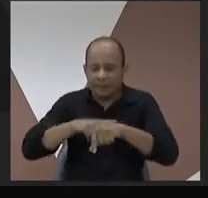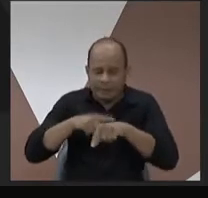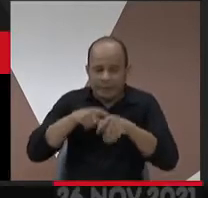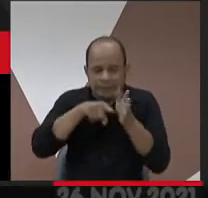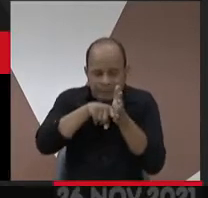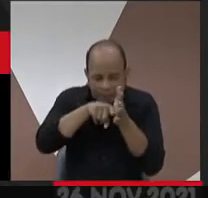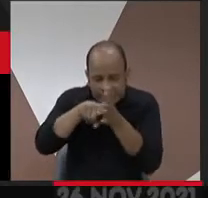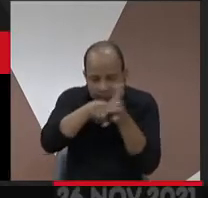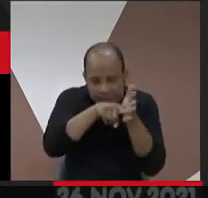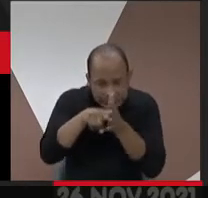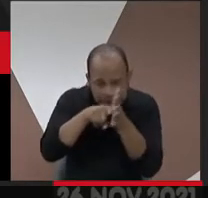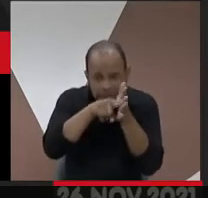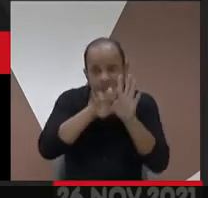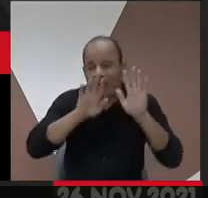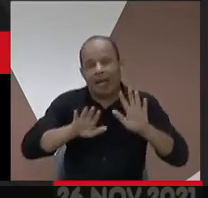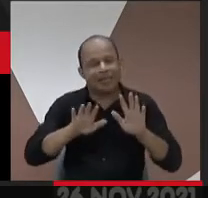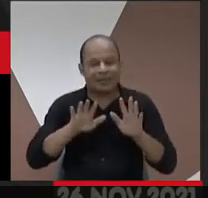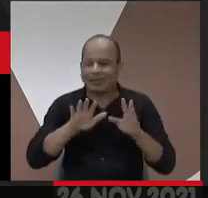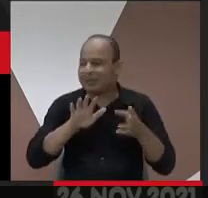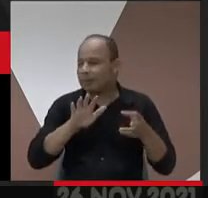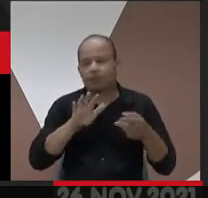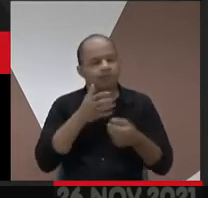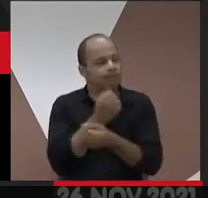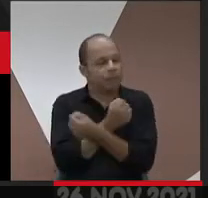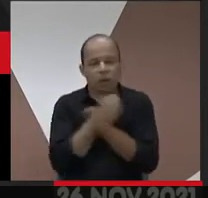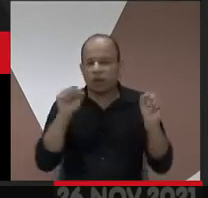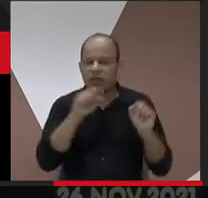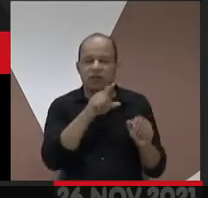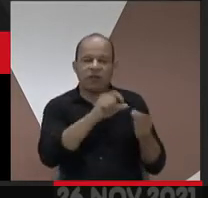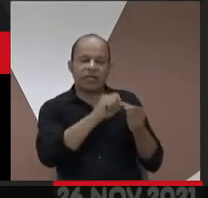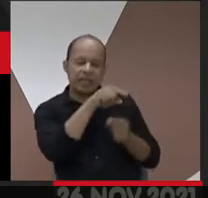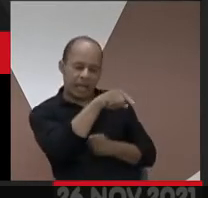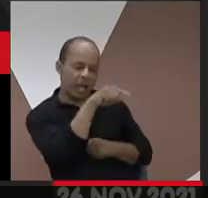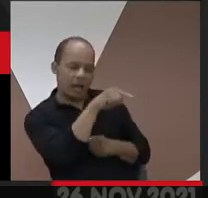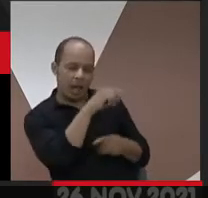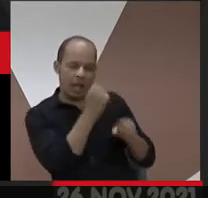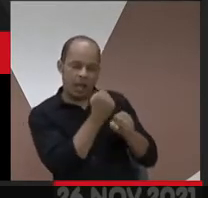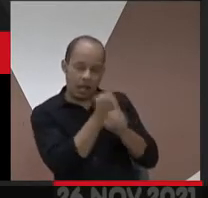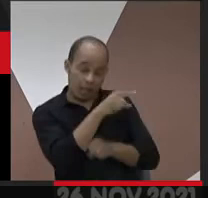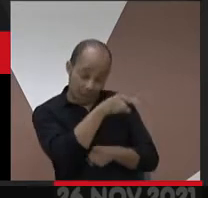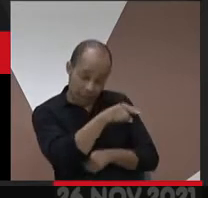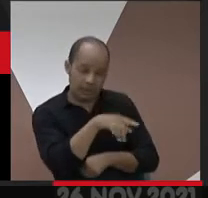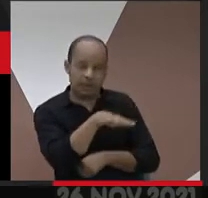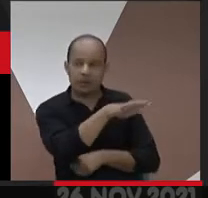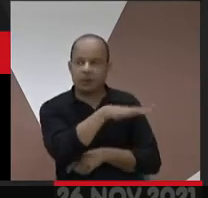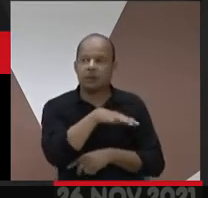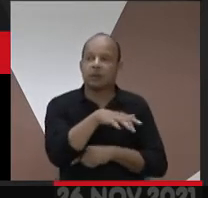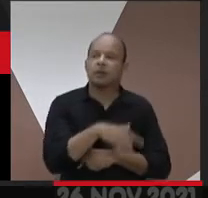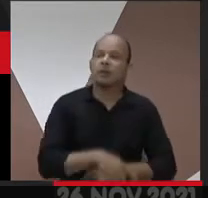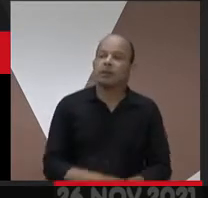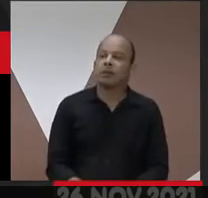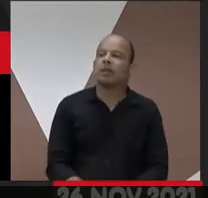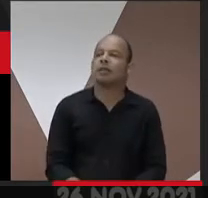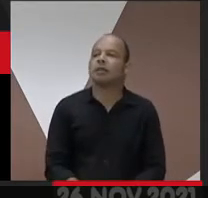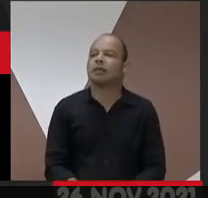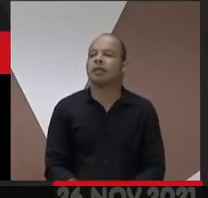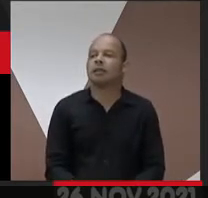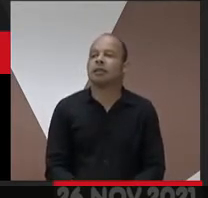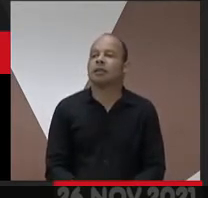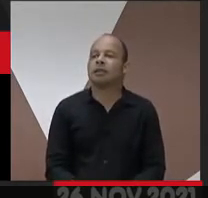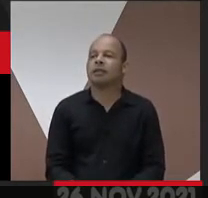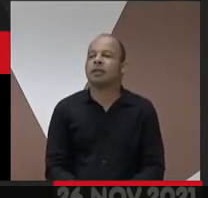mas infelizmente não foi possível atender essa demanda, né? O secretário Igor se reuniu com o prefeito Medioli no